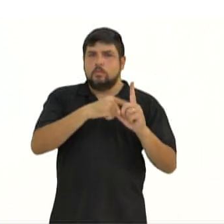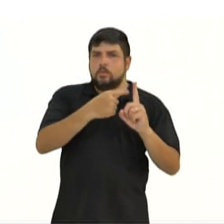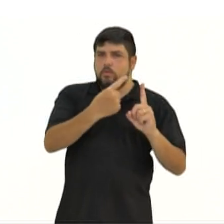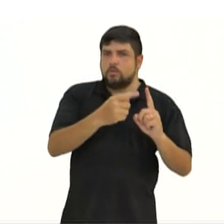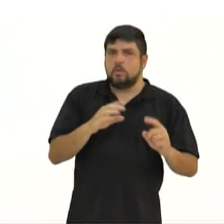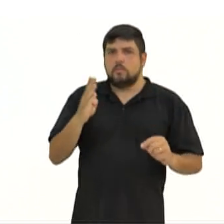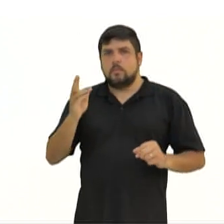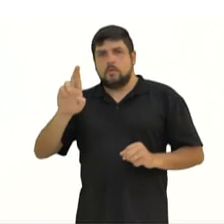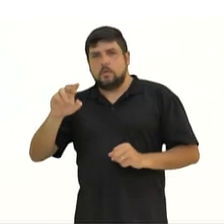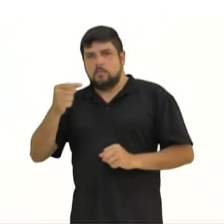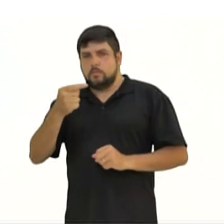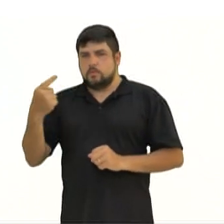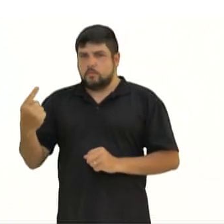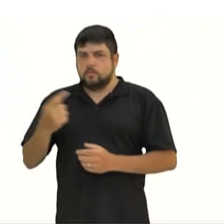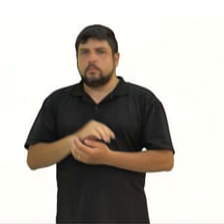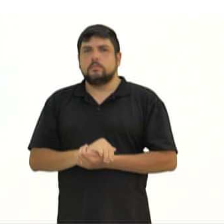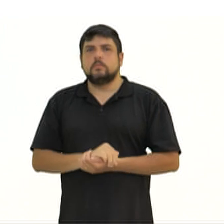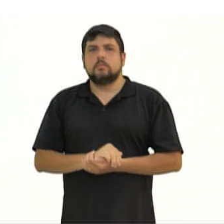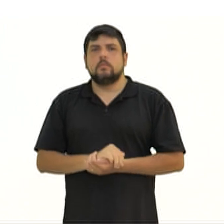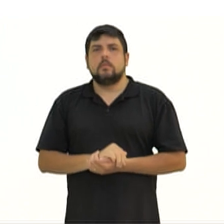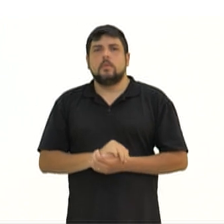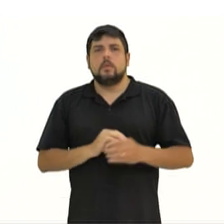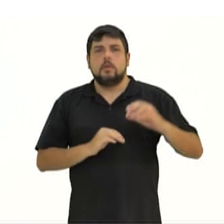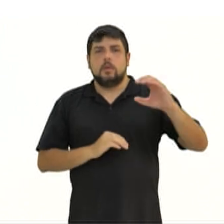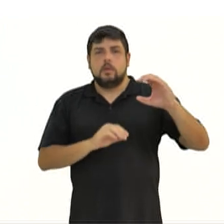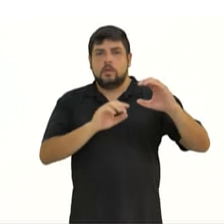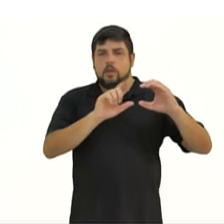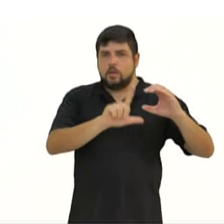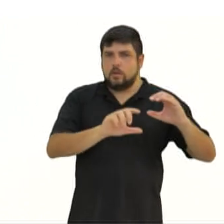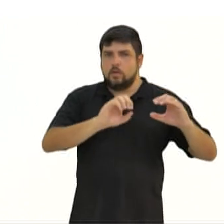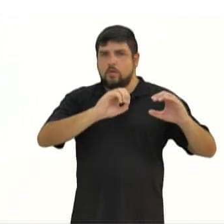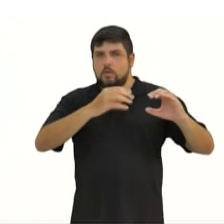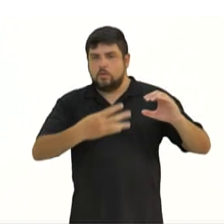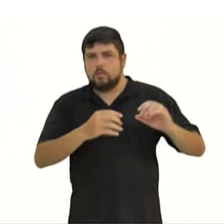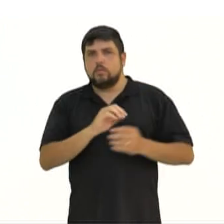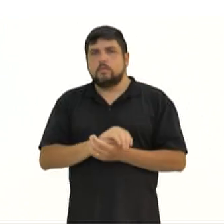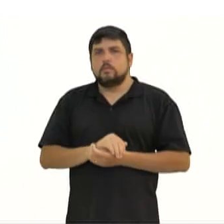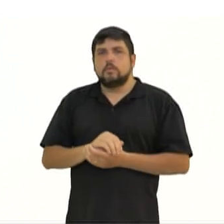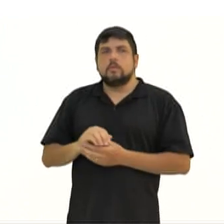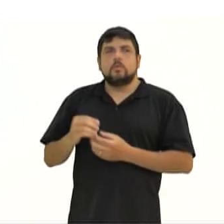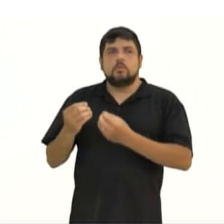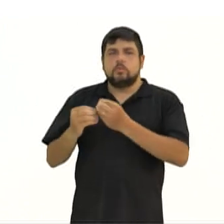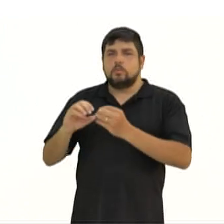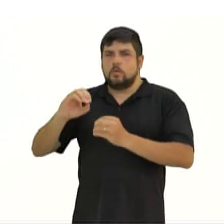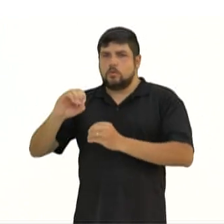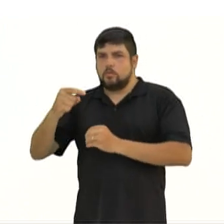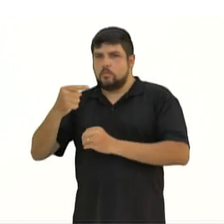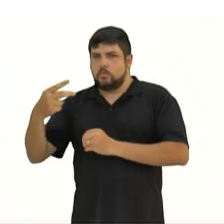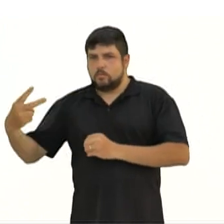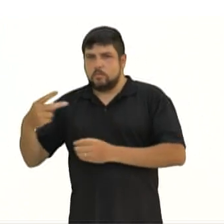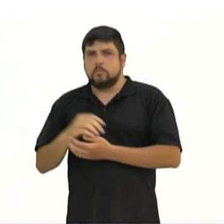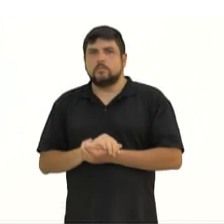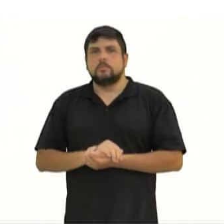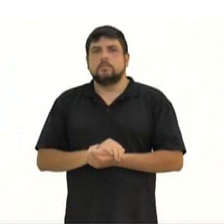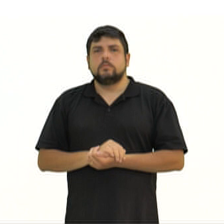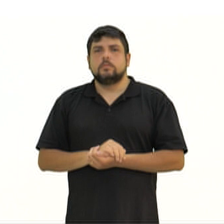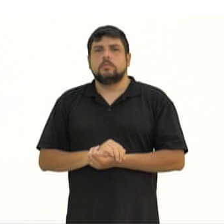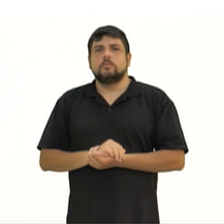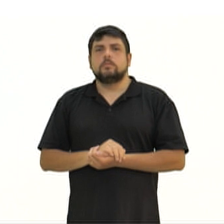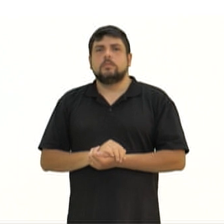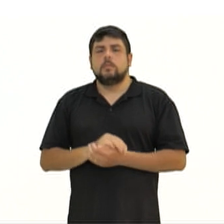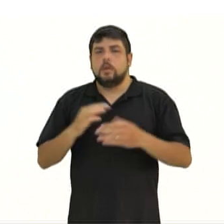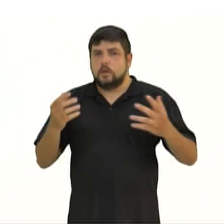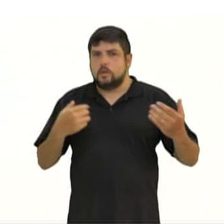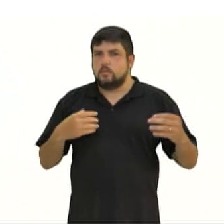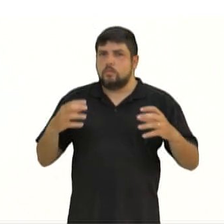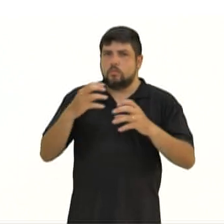1. Aqui, ClO4, o Cl mais 4 e o oxigênio menos 2. Lembrando que ele vai fazer a conta aqui, menos